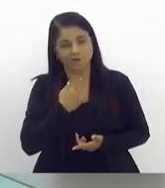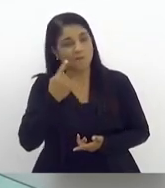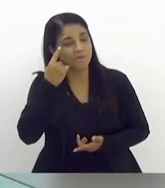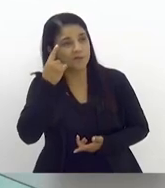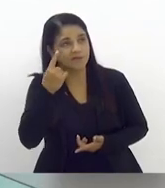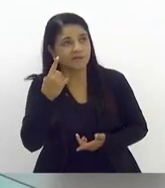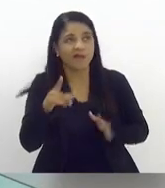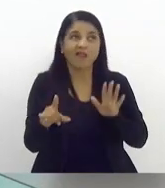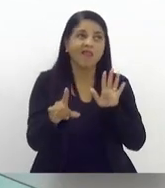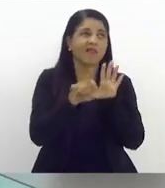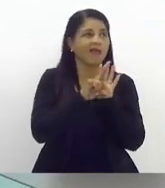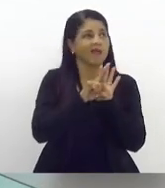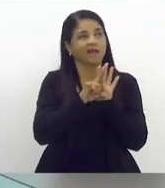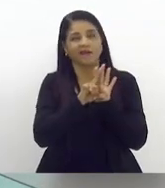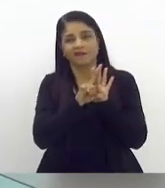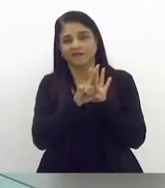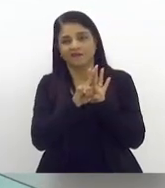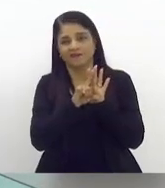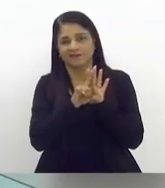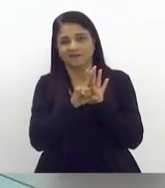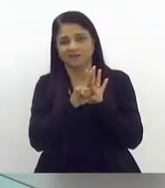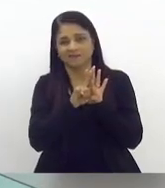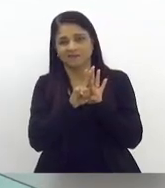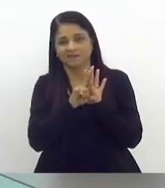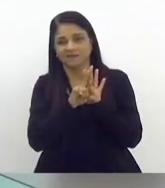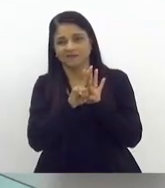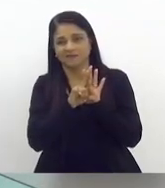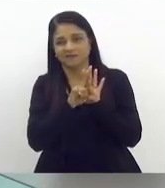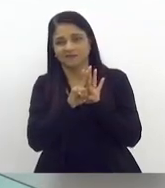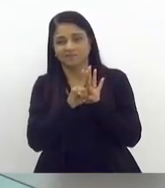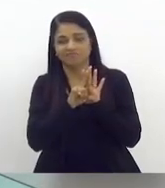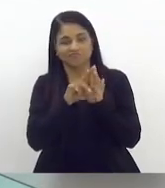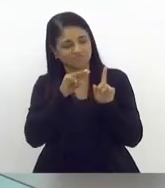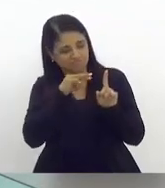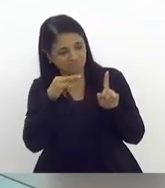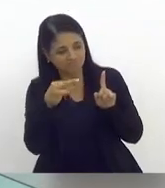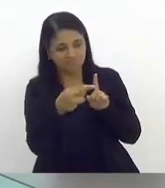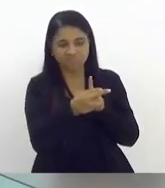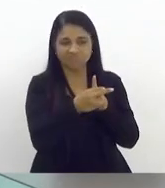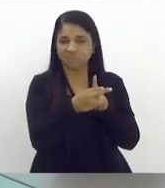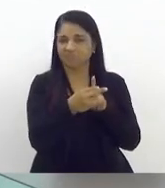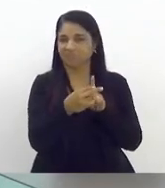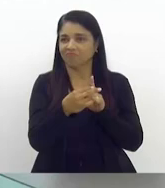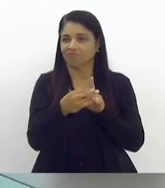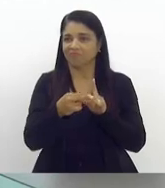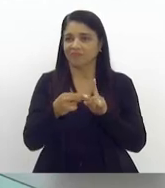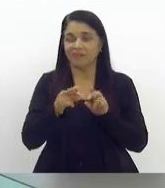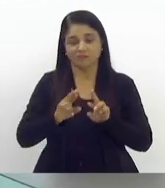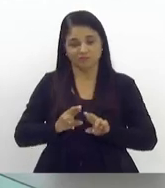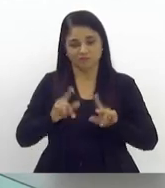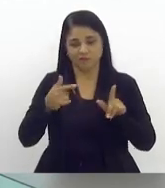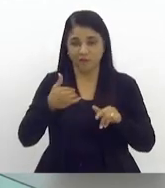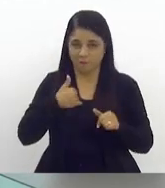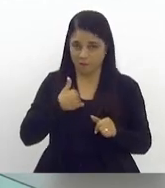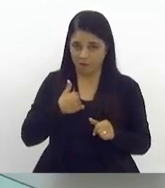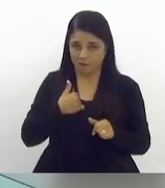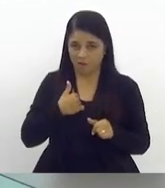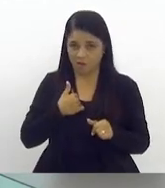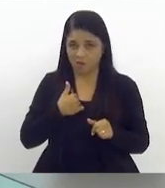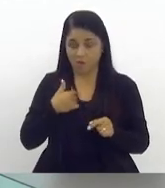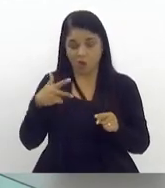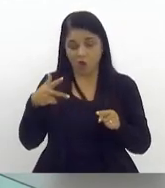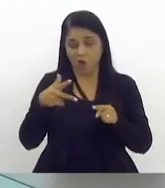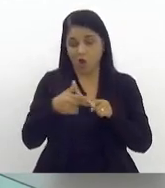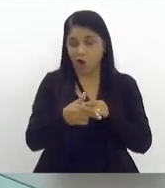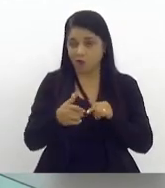lei, porque eu não esposo aquele ponto de vista que a sanção corta o vício de iniciativa... Deputado Paulo